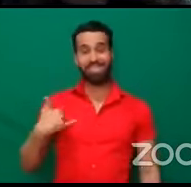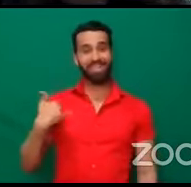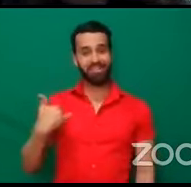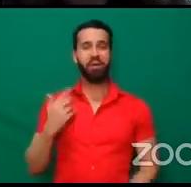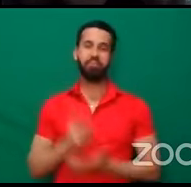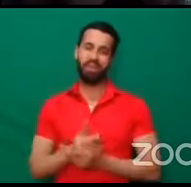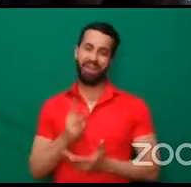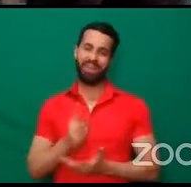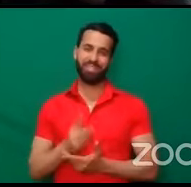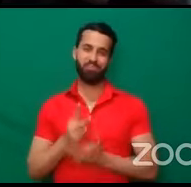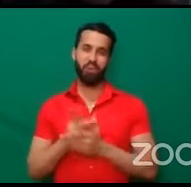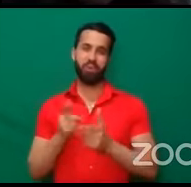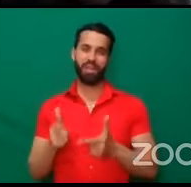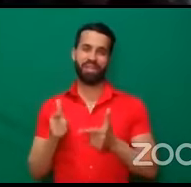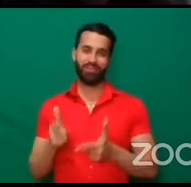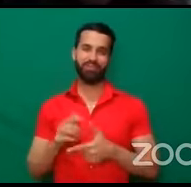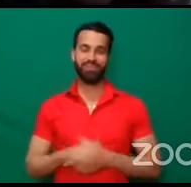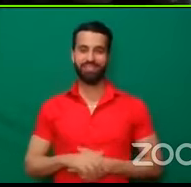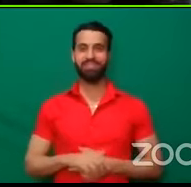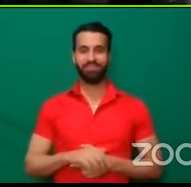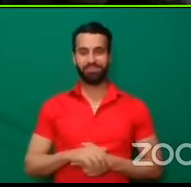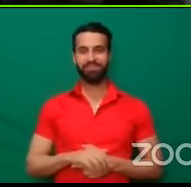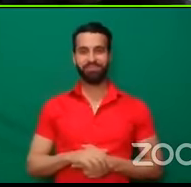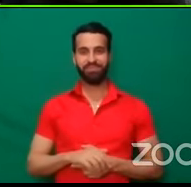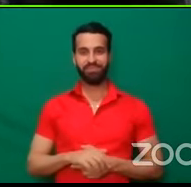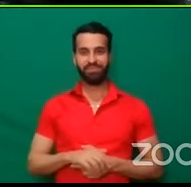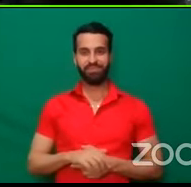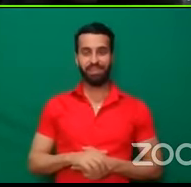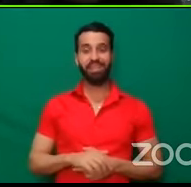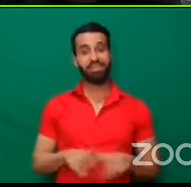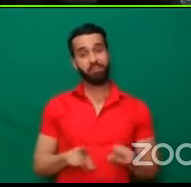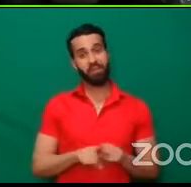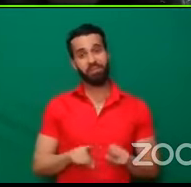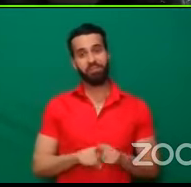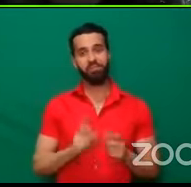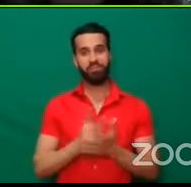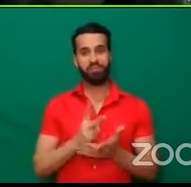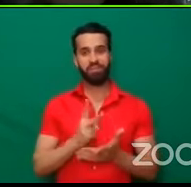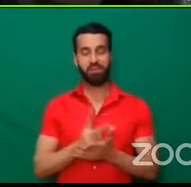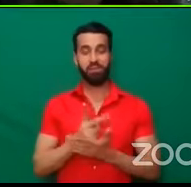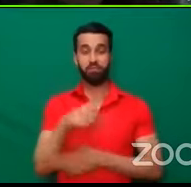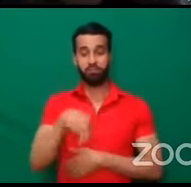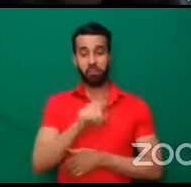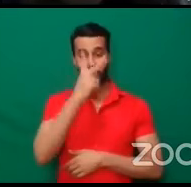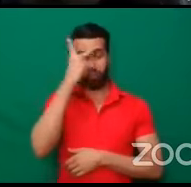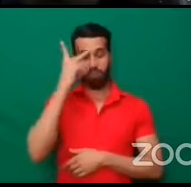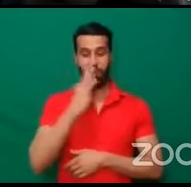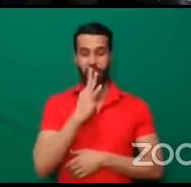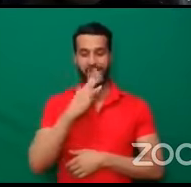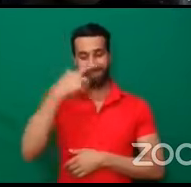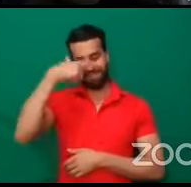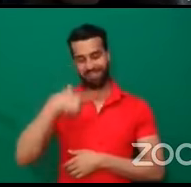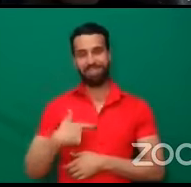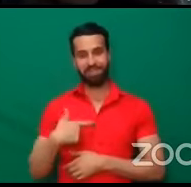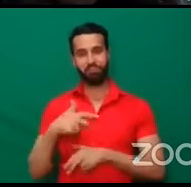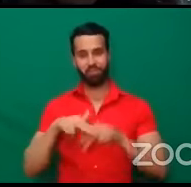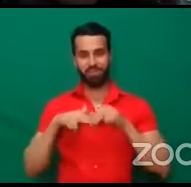de Top Gun. Daí eu preciso assinar assim, dessa forma, senão eles não me conhecem aqui, né? De outro